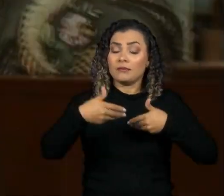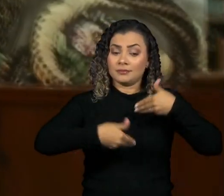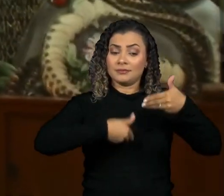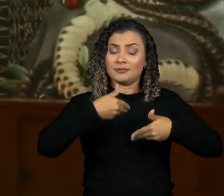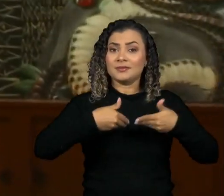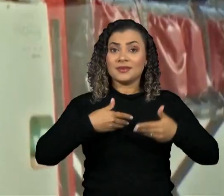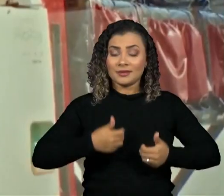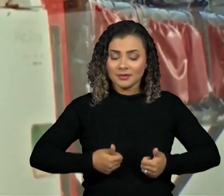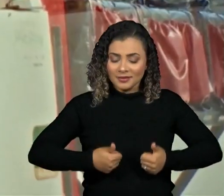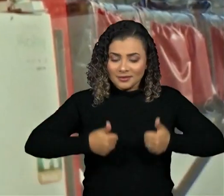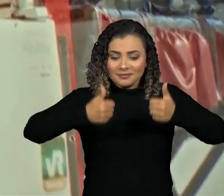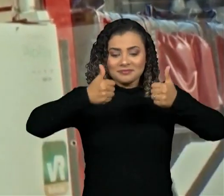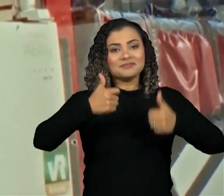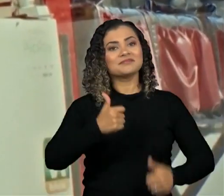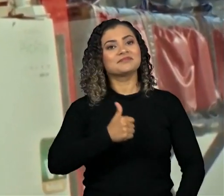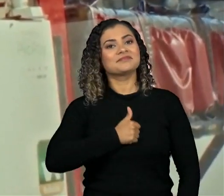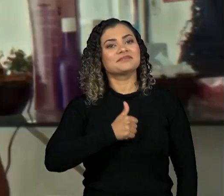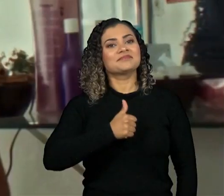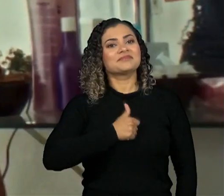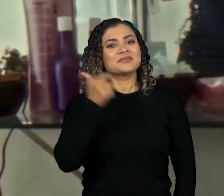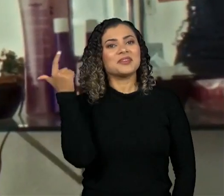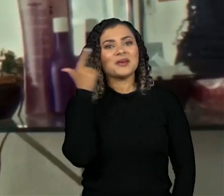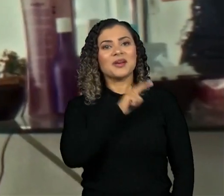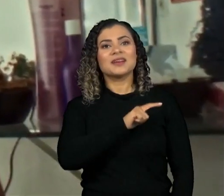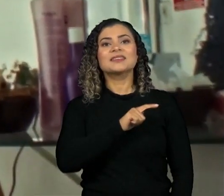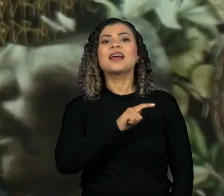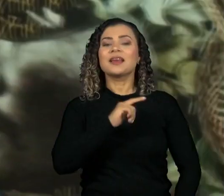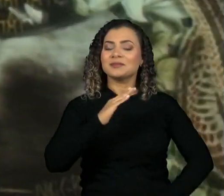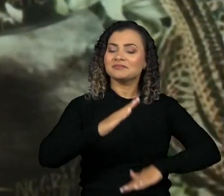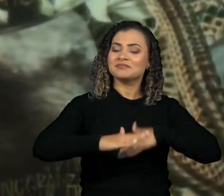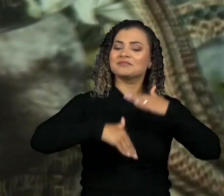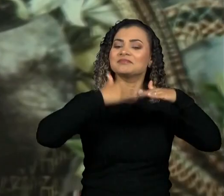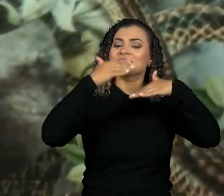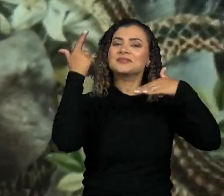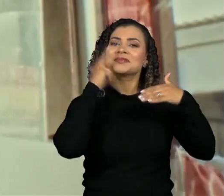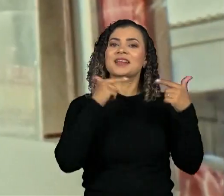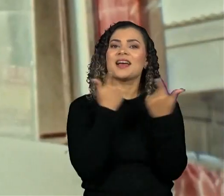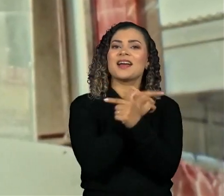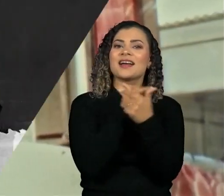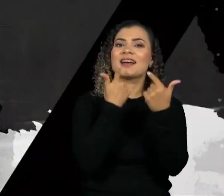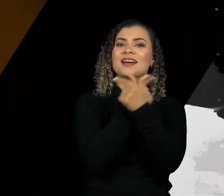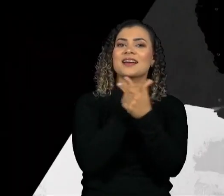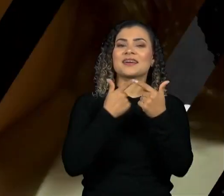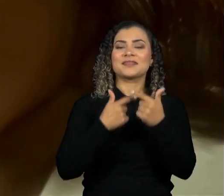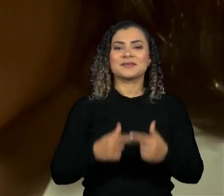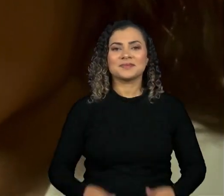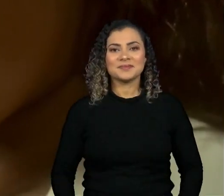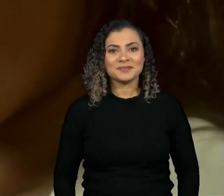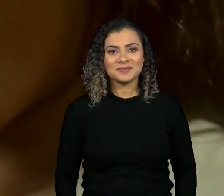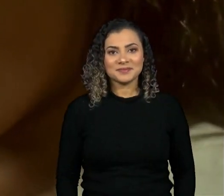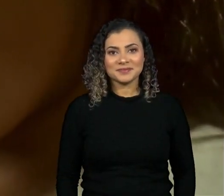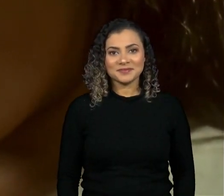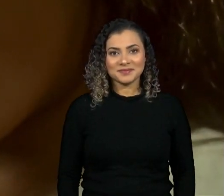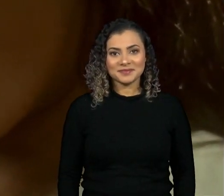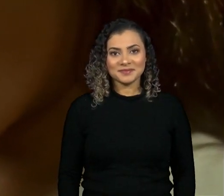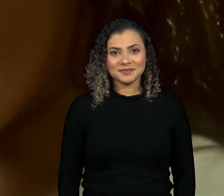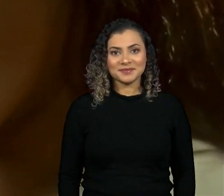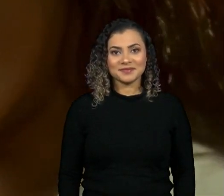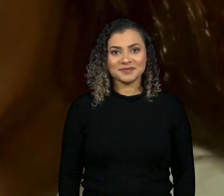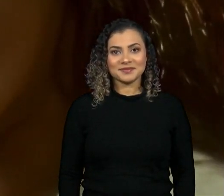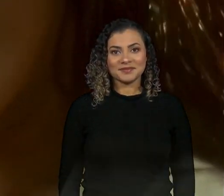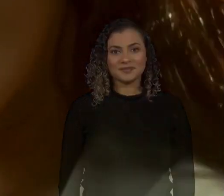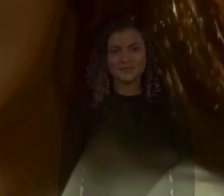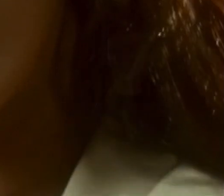que faz com que a pessoa consiga se elevar na questão de humor, na questão de ânimo. Ninguém falou que a vida é fácil, mas